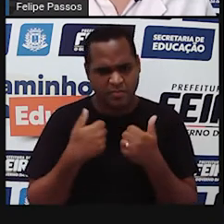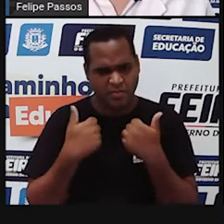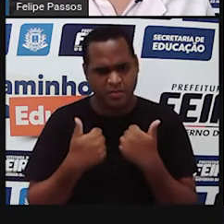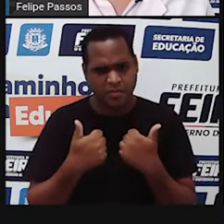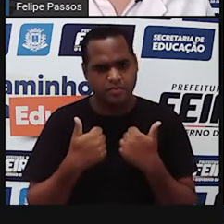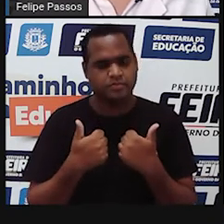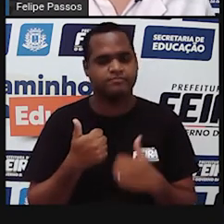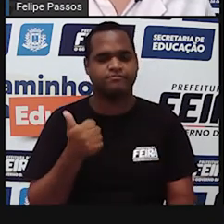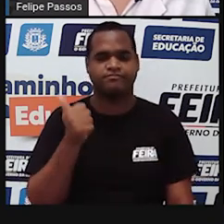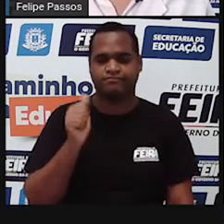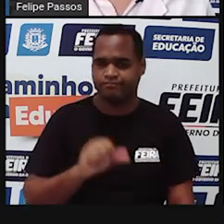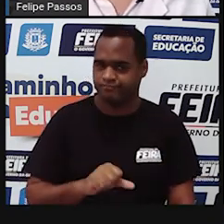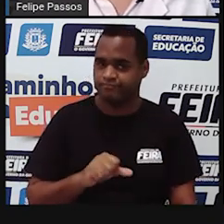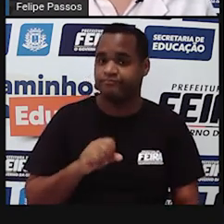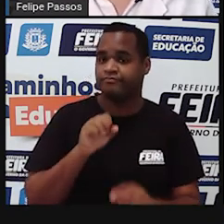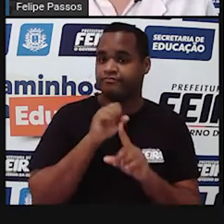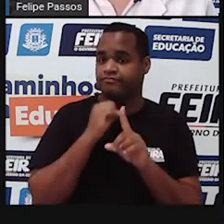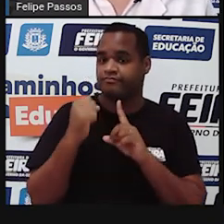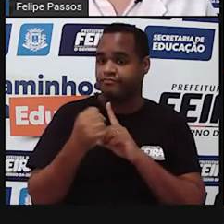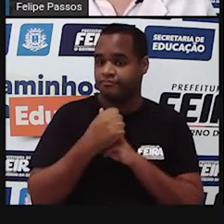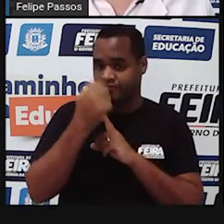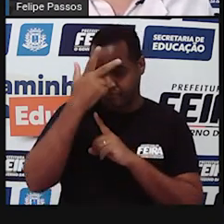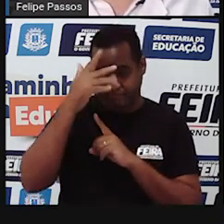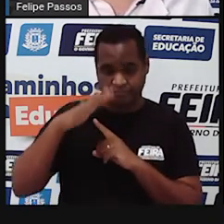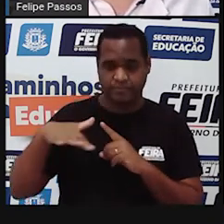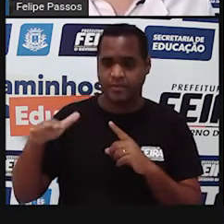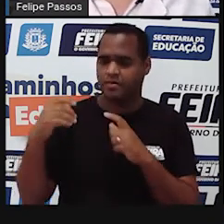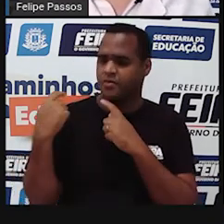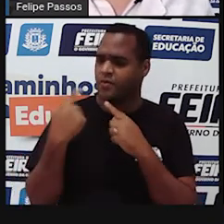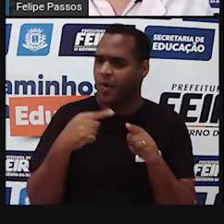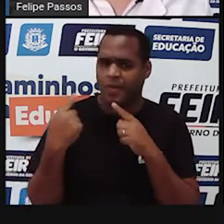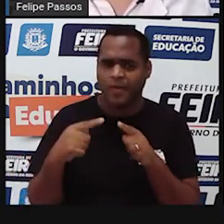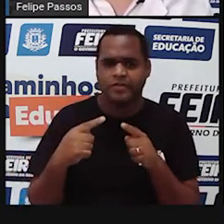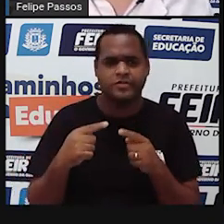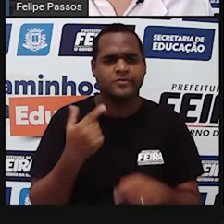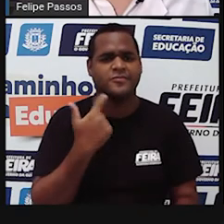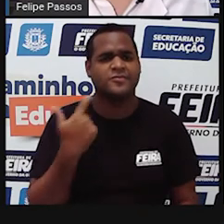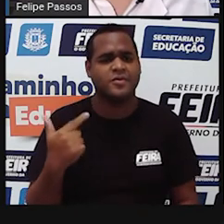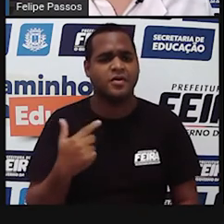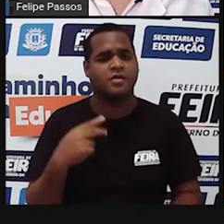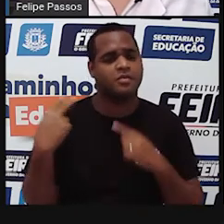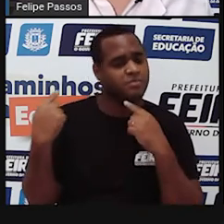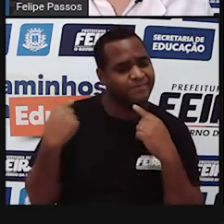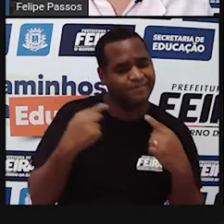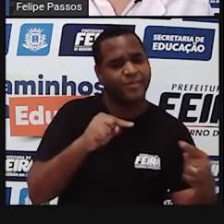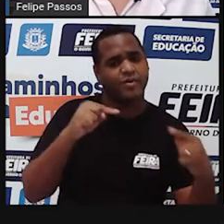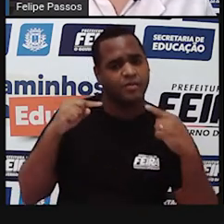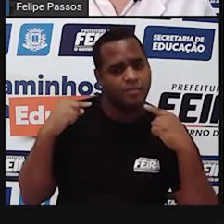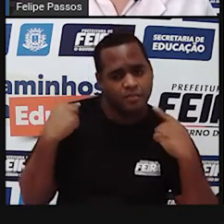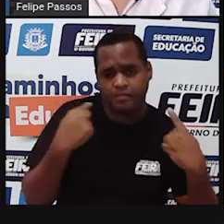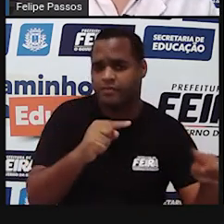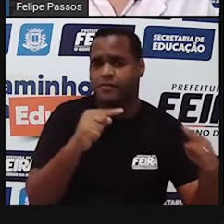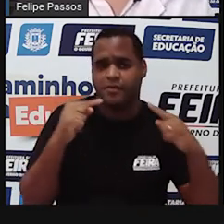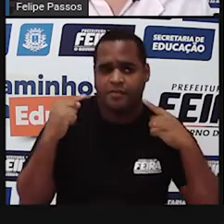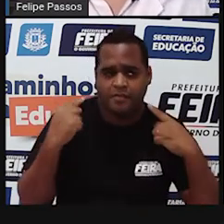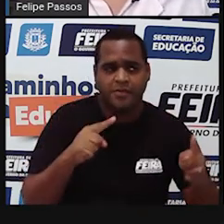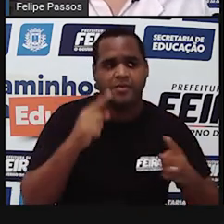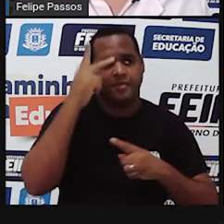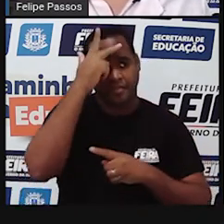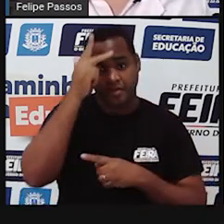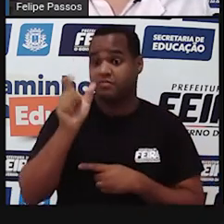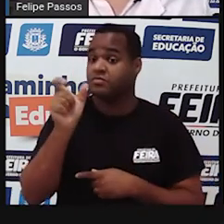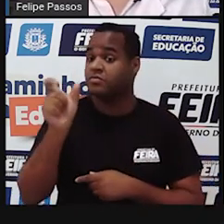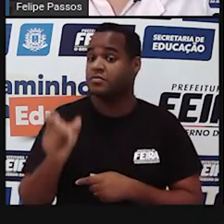pessoa ela é excluída e ela é perseguida sem razão alguma, sem motivo algum. Então, o bullying, ele não precisa nem de um motivo